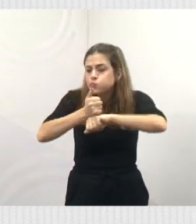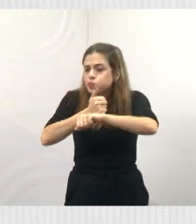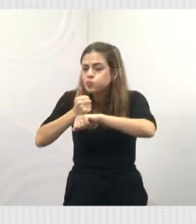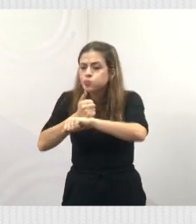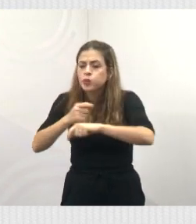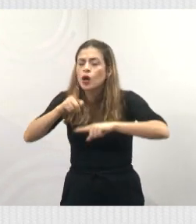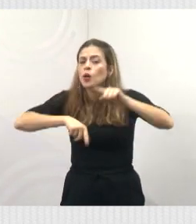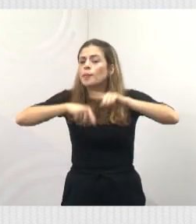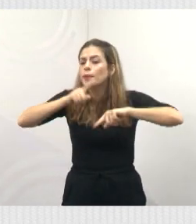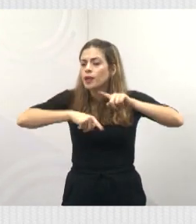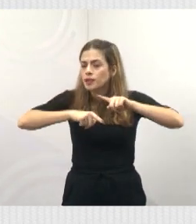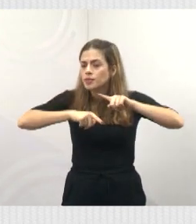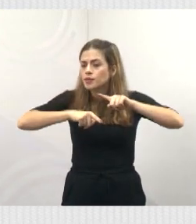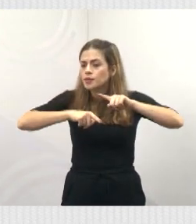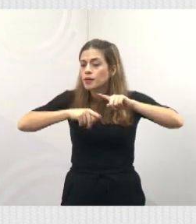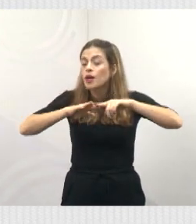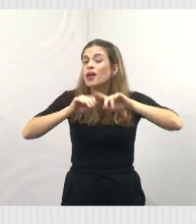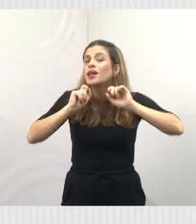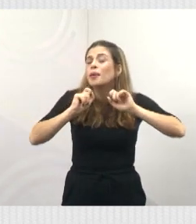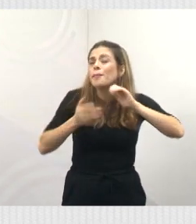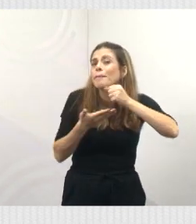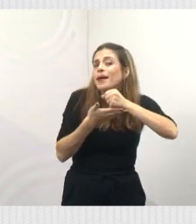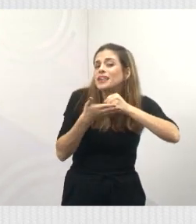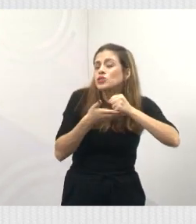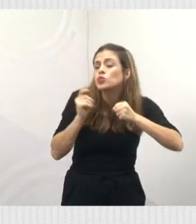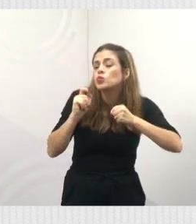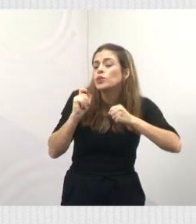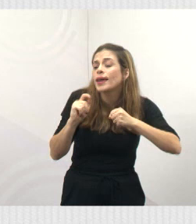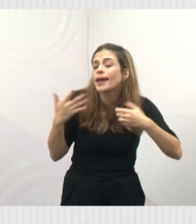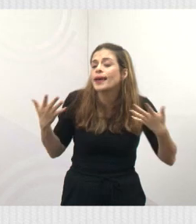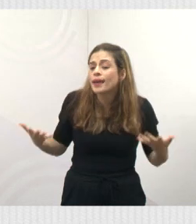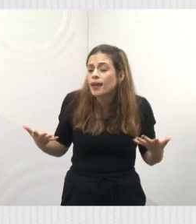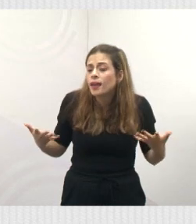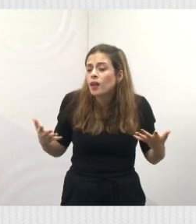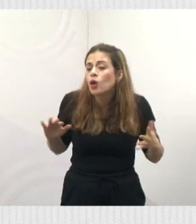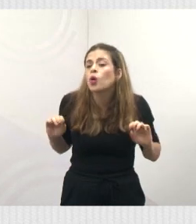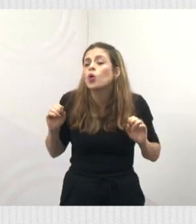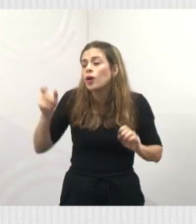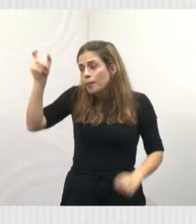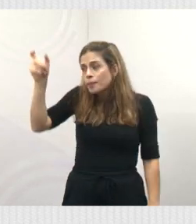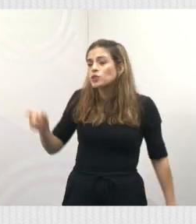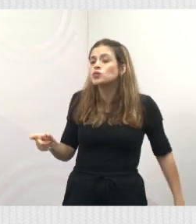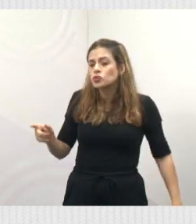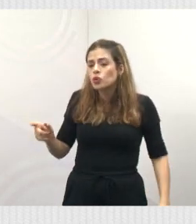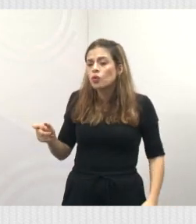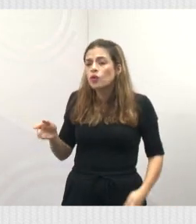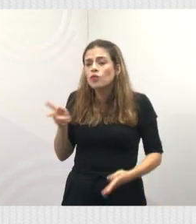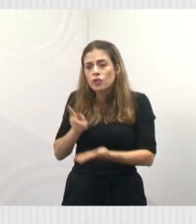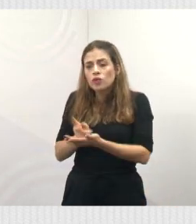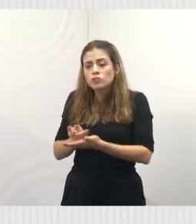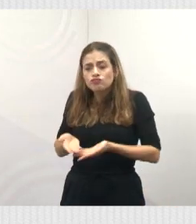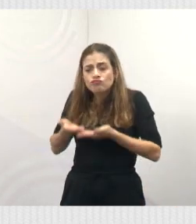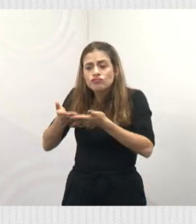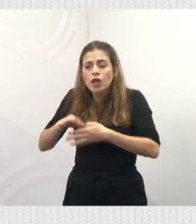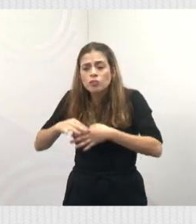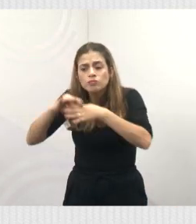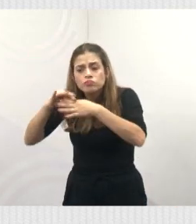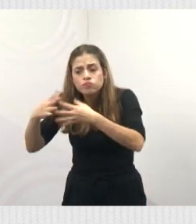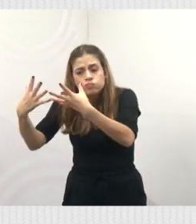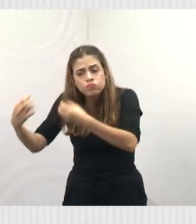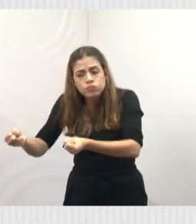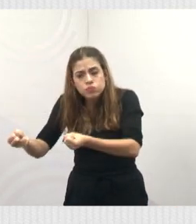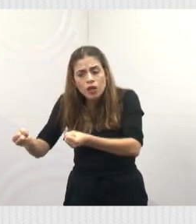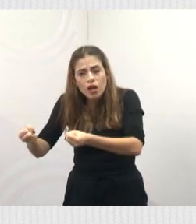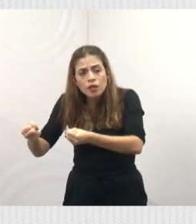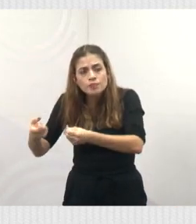2 problemas básicos, que é quem vai tocar, como vai tocar e como o município vai assumir